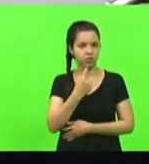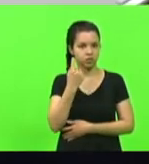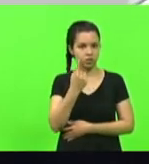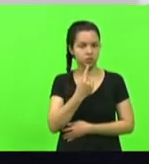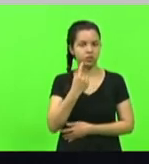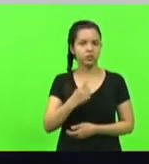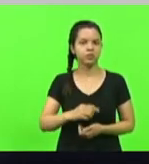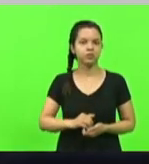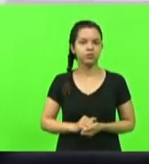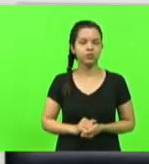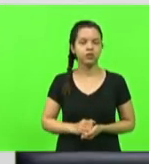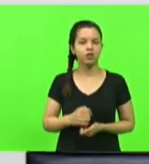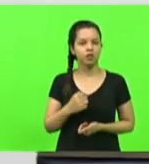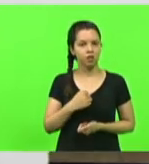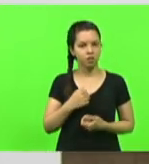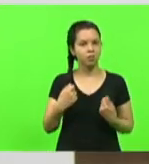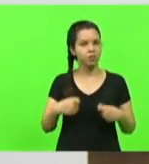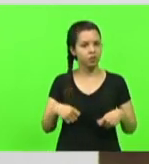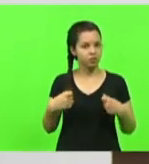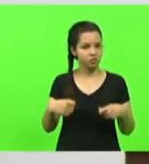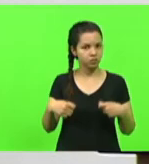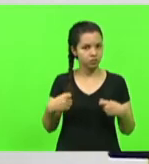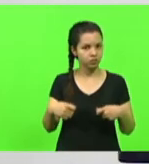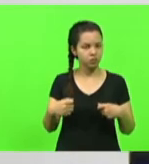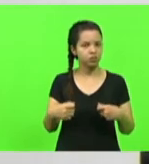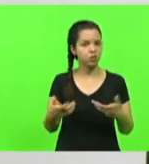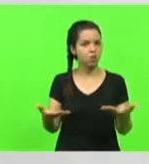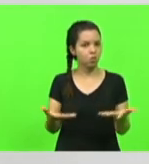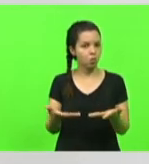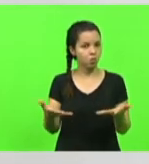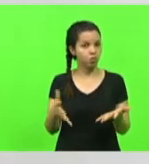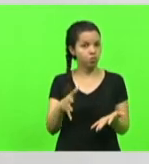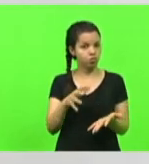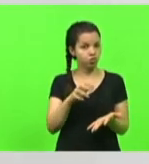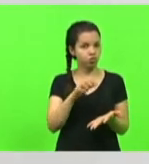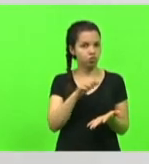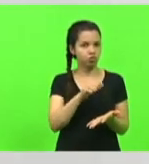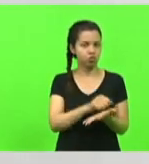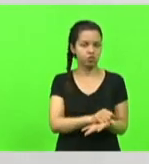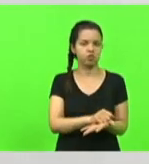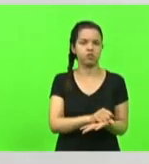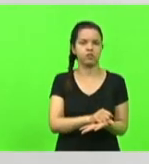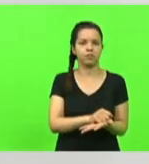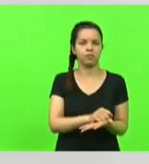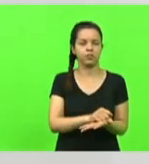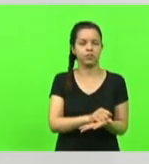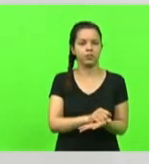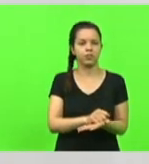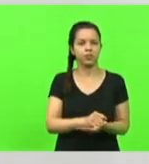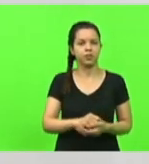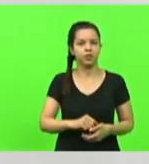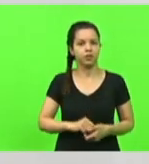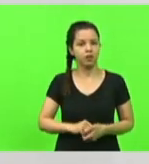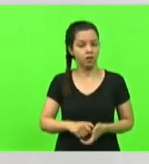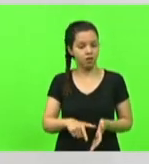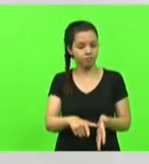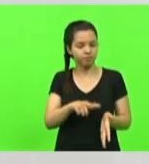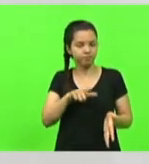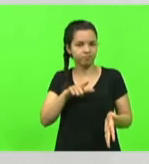não posso deixar de registrar no dia de hoje, mesmo que antecipadamente,